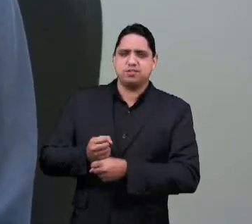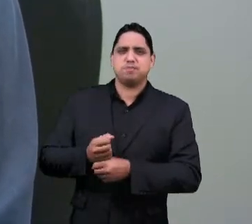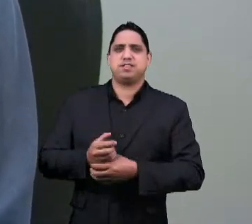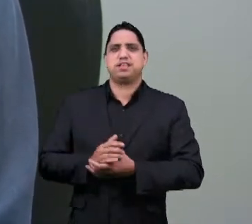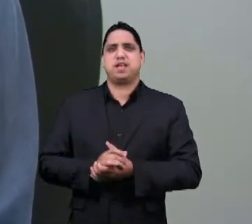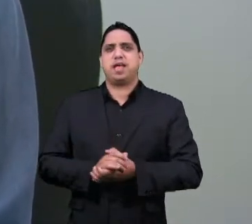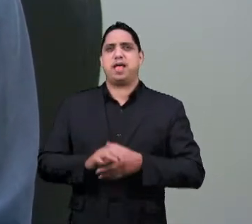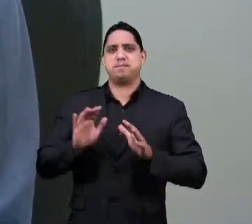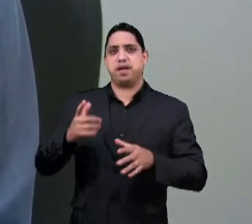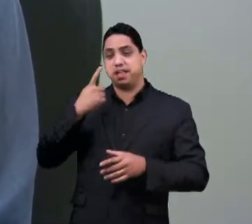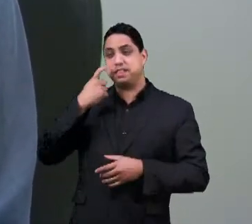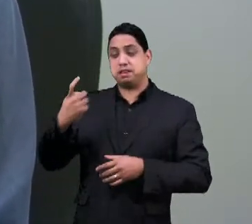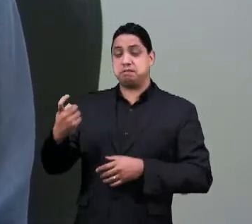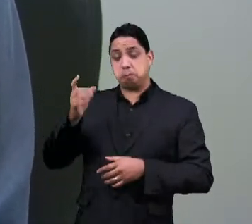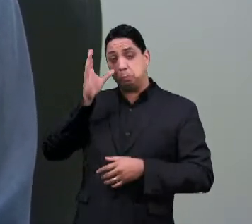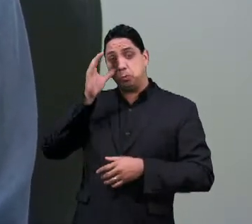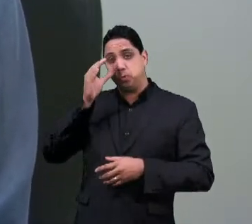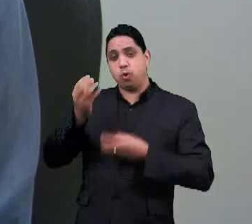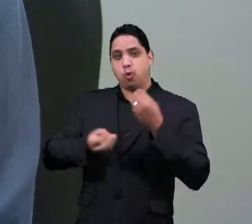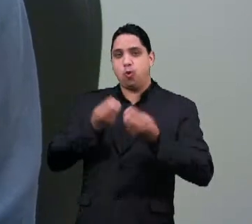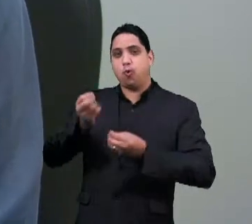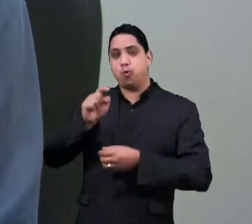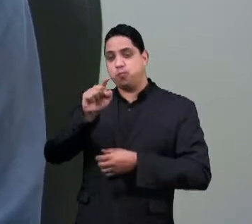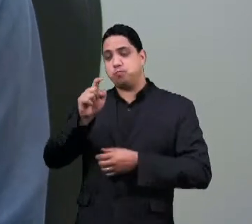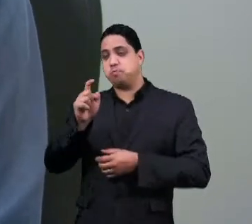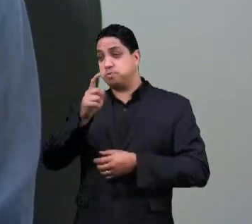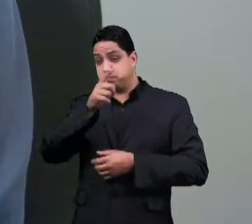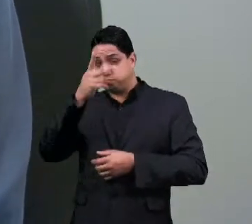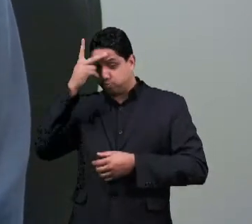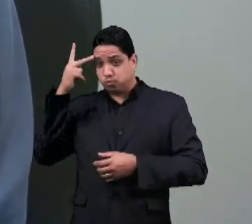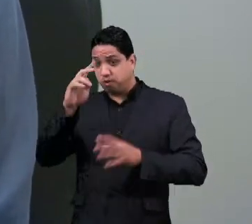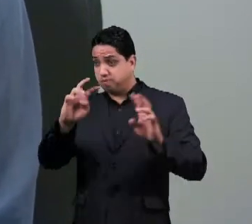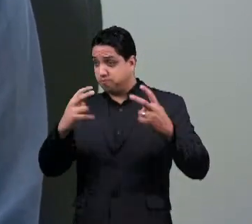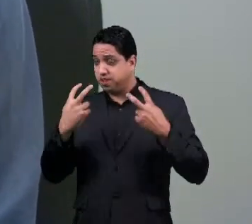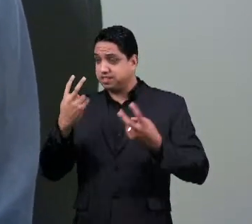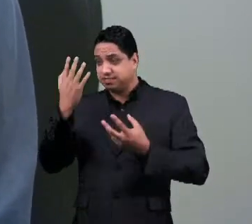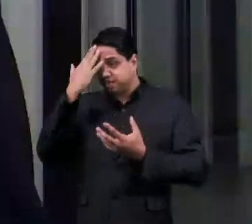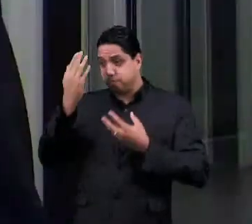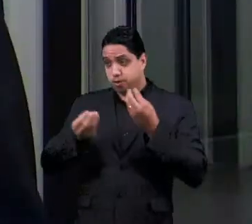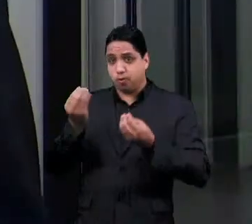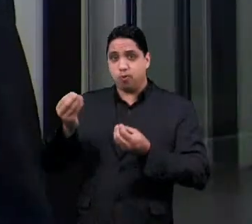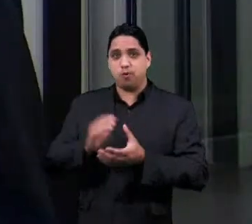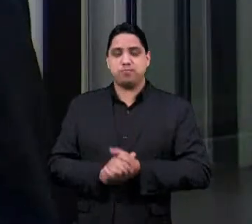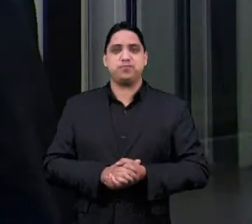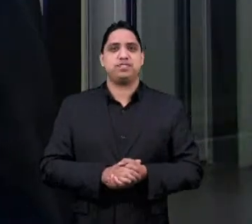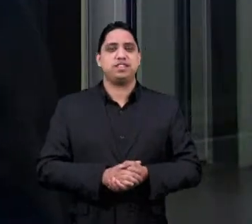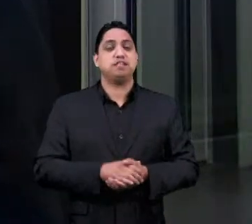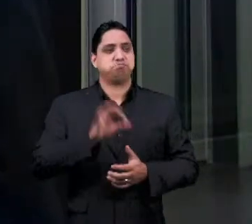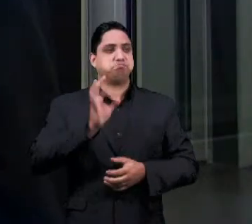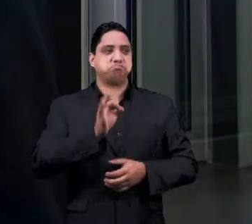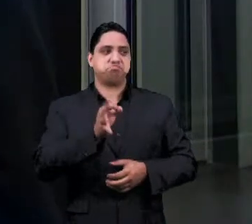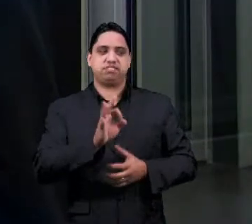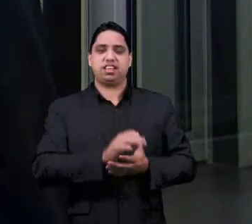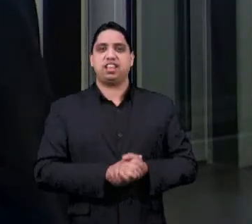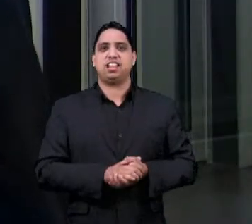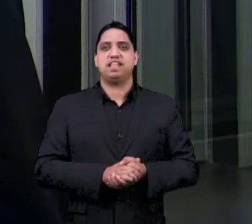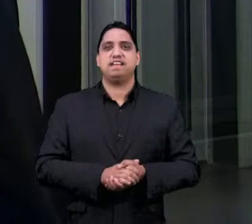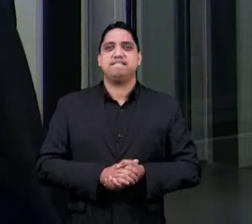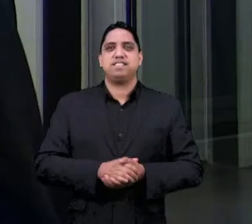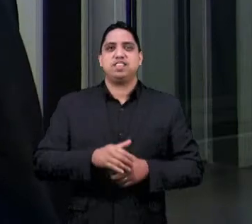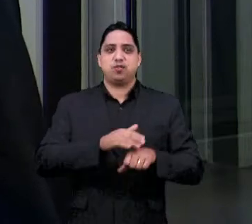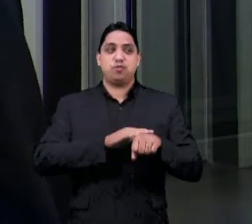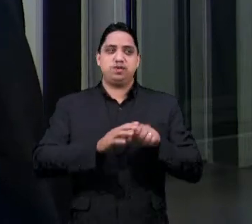achei interessante e curioso para os irmãos que estão acompanhando aqui a nossa entrevista. Isso. Como nós havíamos